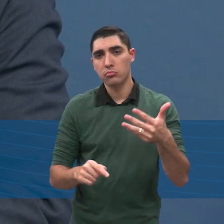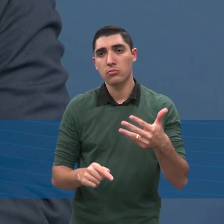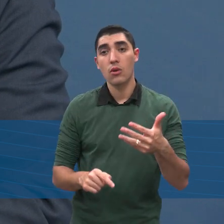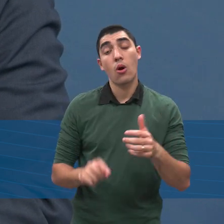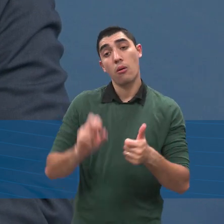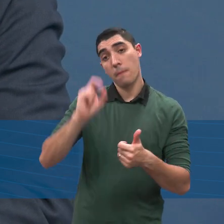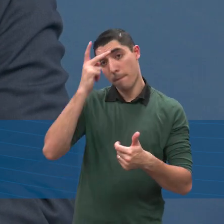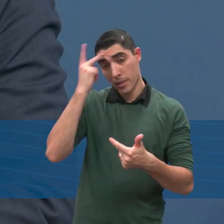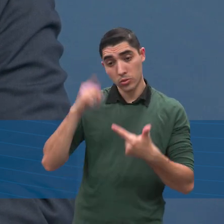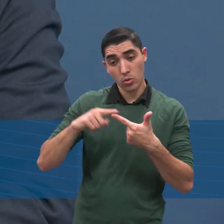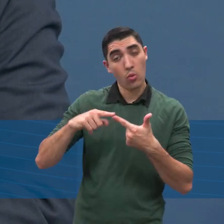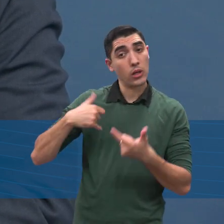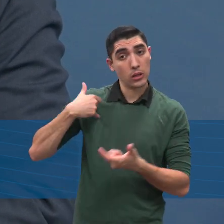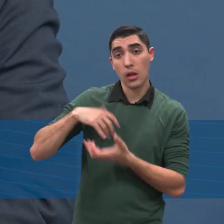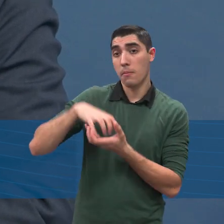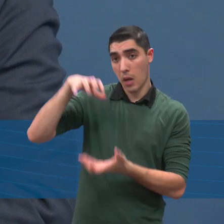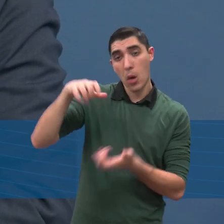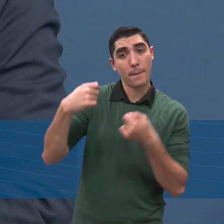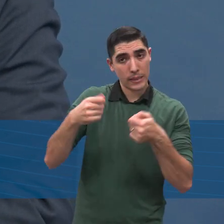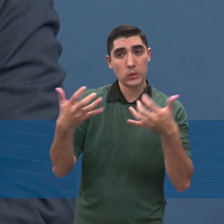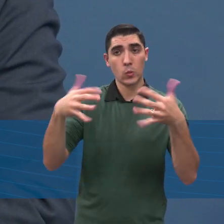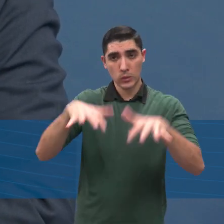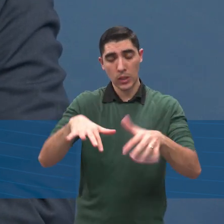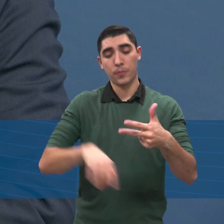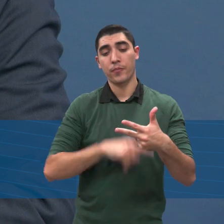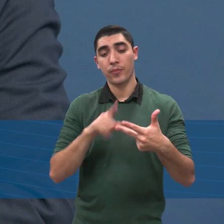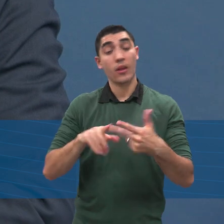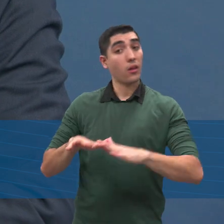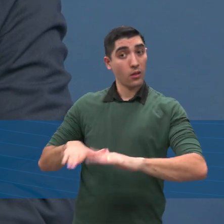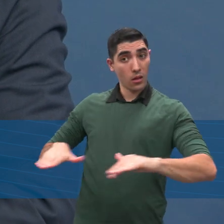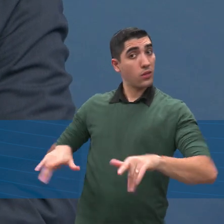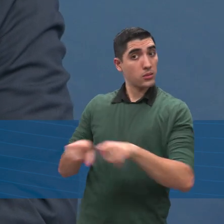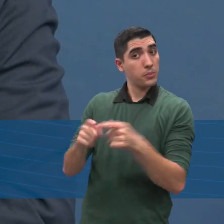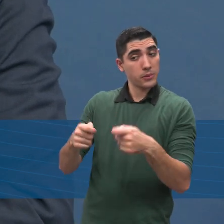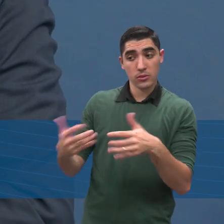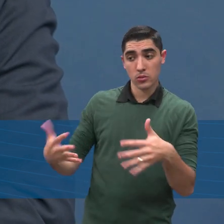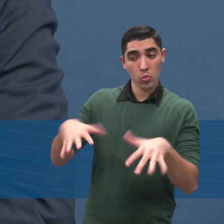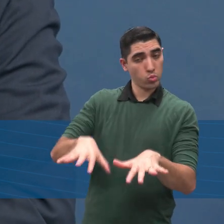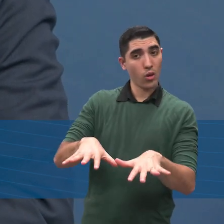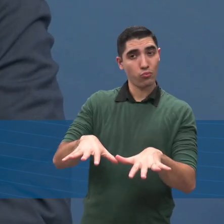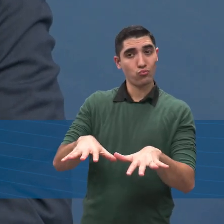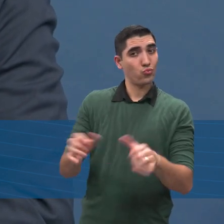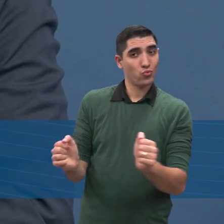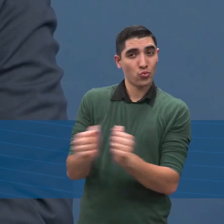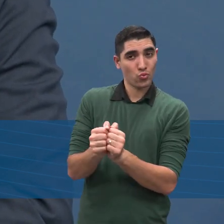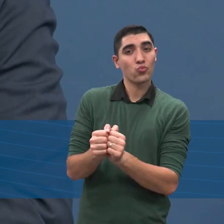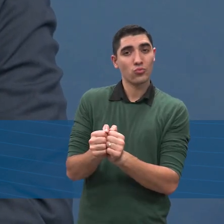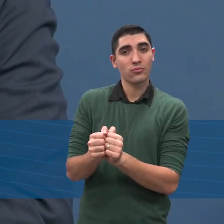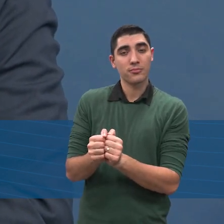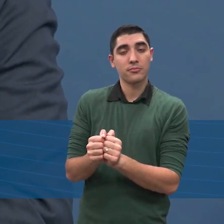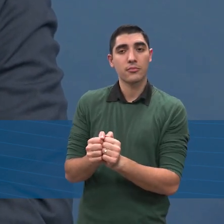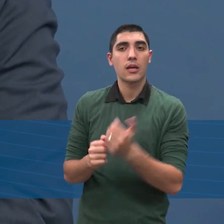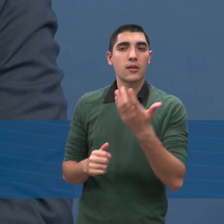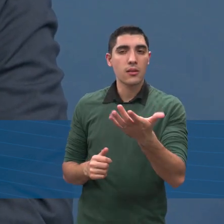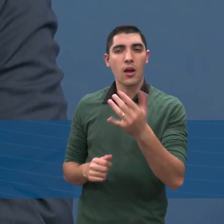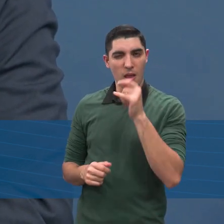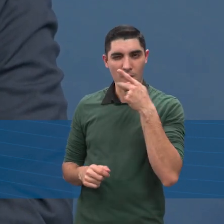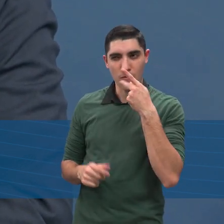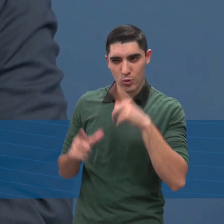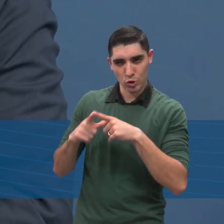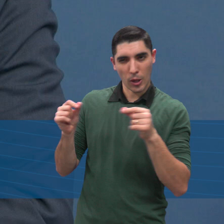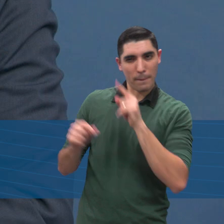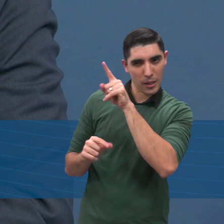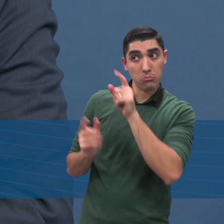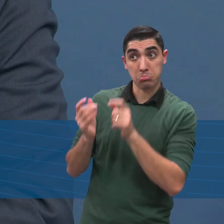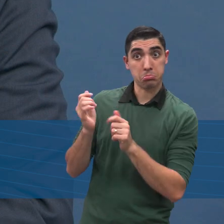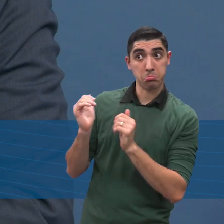em idoso e em criança. Então, às vezes a gente fala assim, o Japão já está na frente, né? Realmente já está na frente. Então, aqui a gente